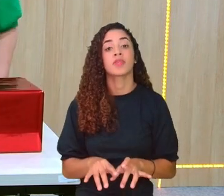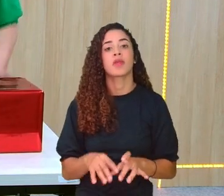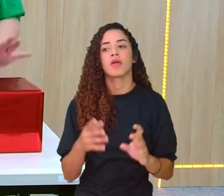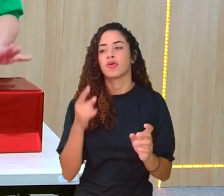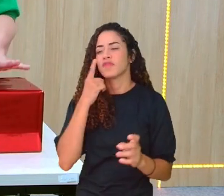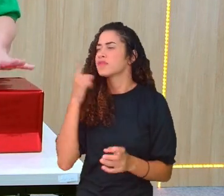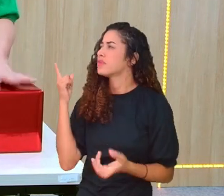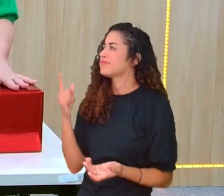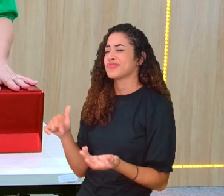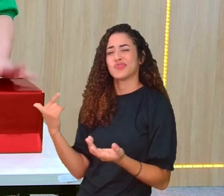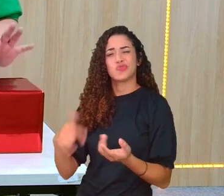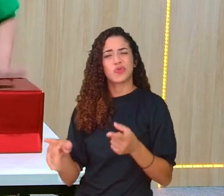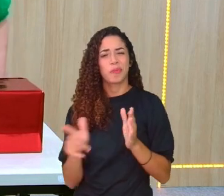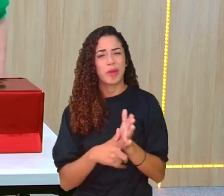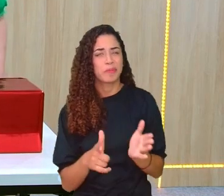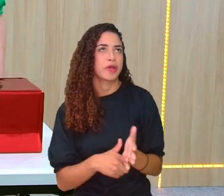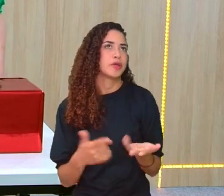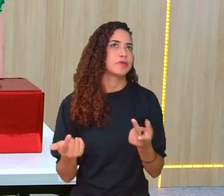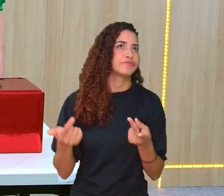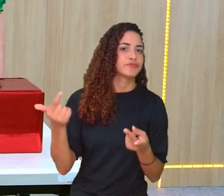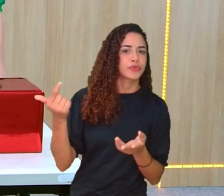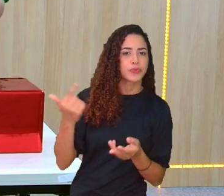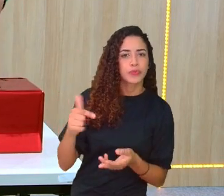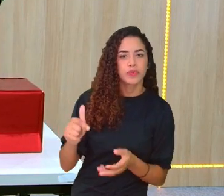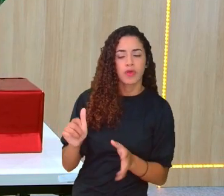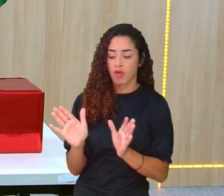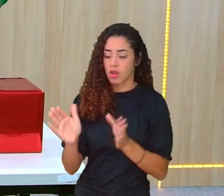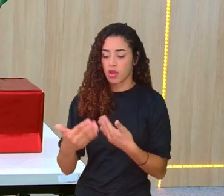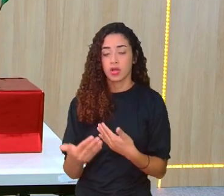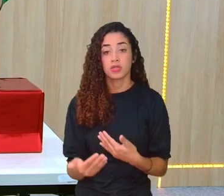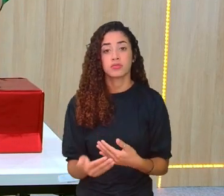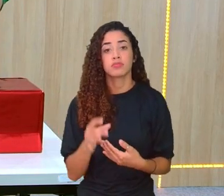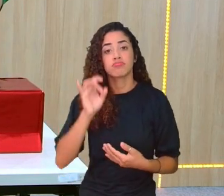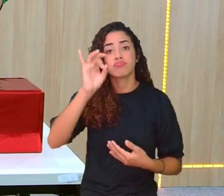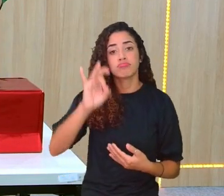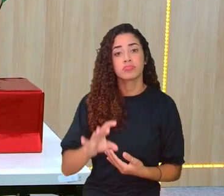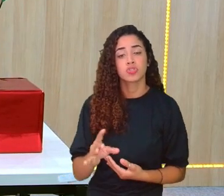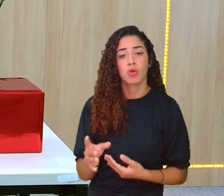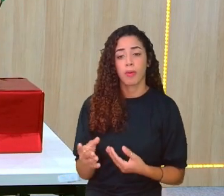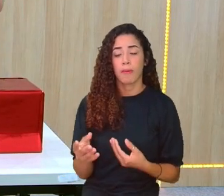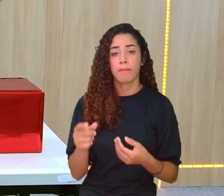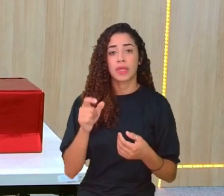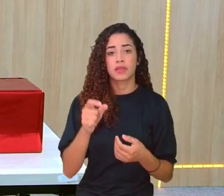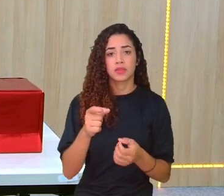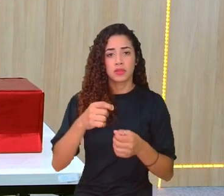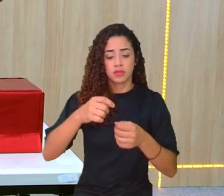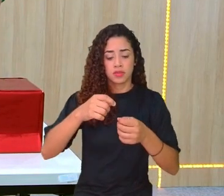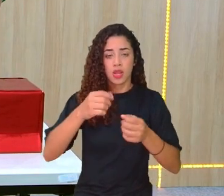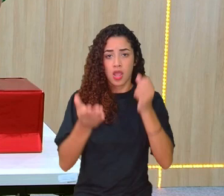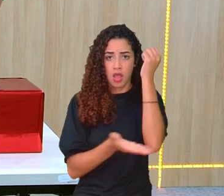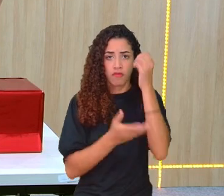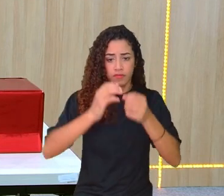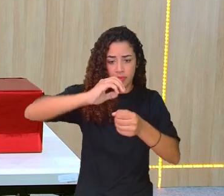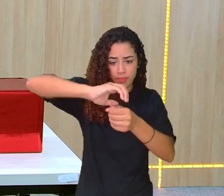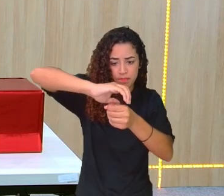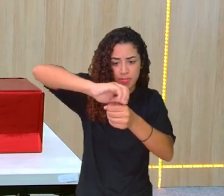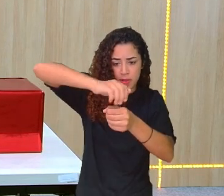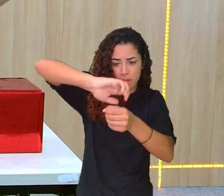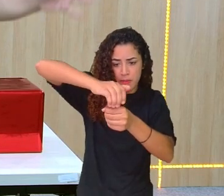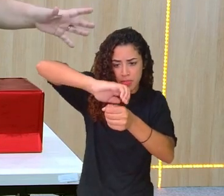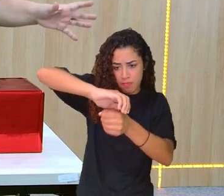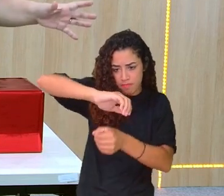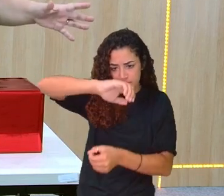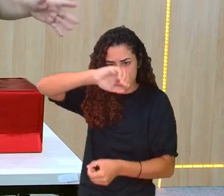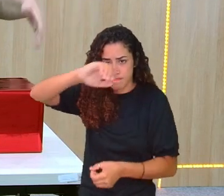eu não tenho essas caixas. Gente, pega 3 tampinhas. Não precisa nem pintar, basta pegar